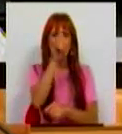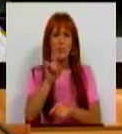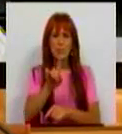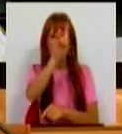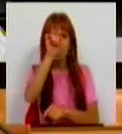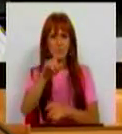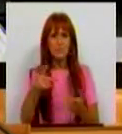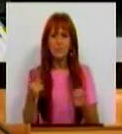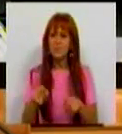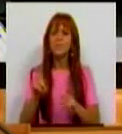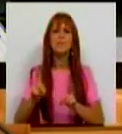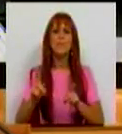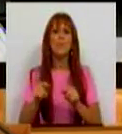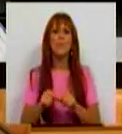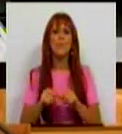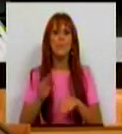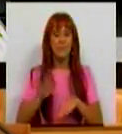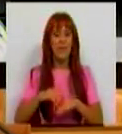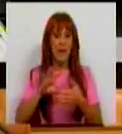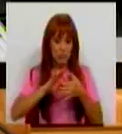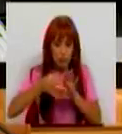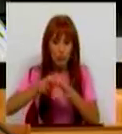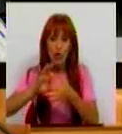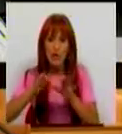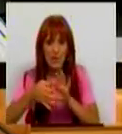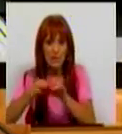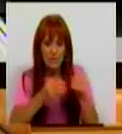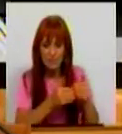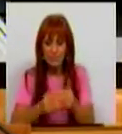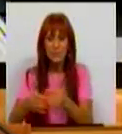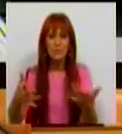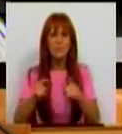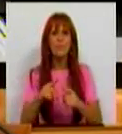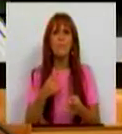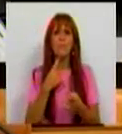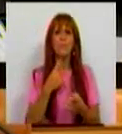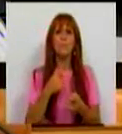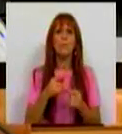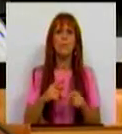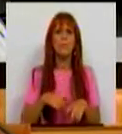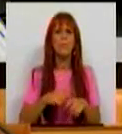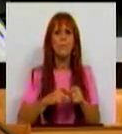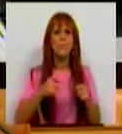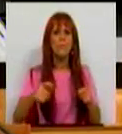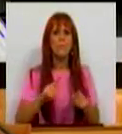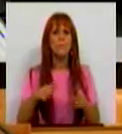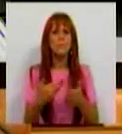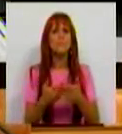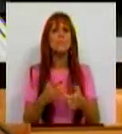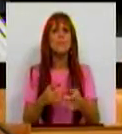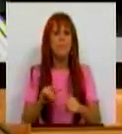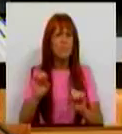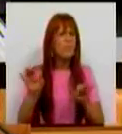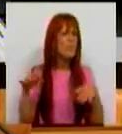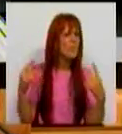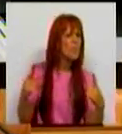questões vêm precisamente nessa lógica. E, portanto, a interrogação precisamente coloca-se que